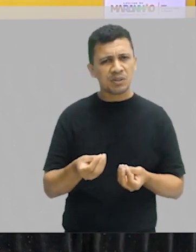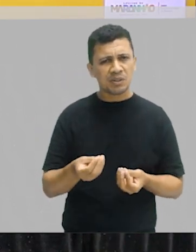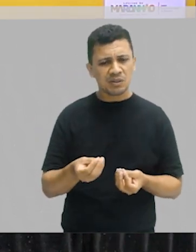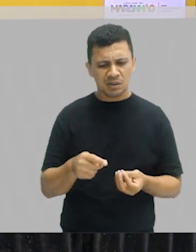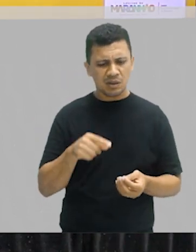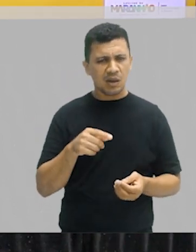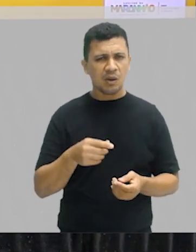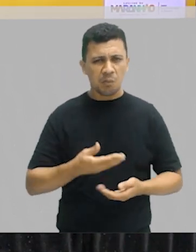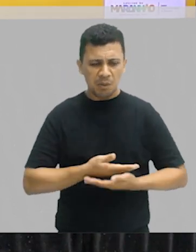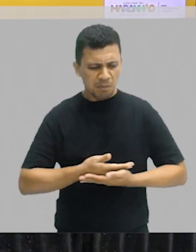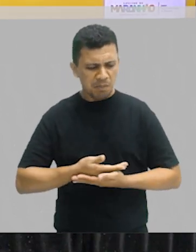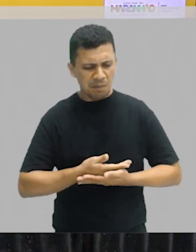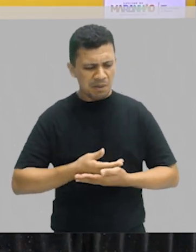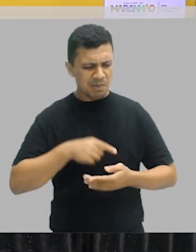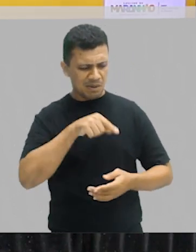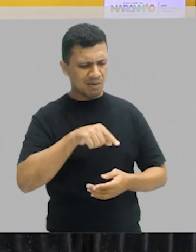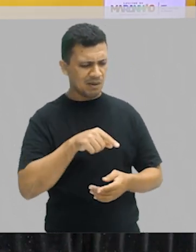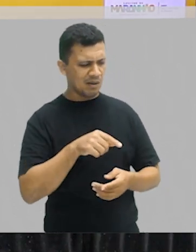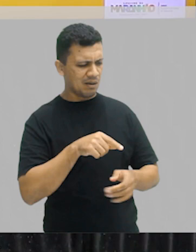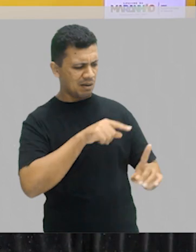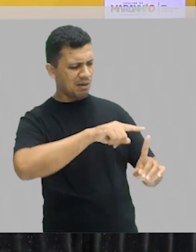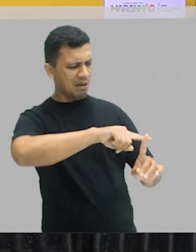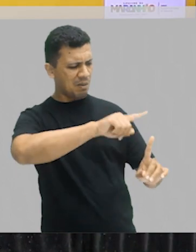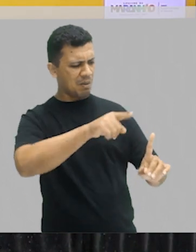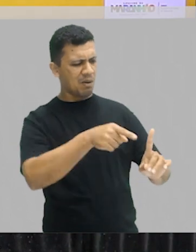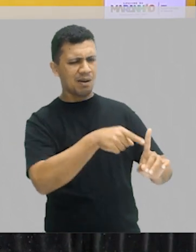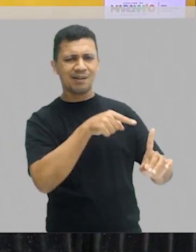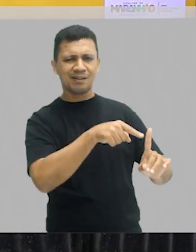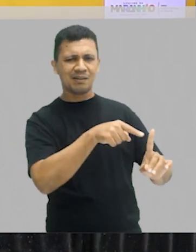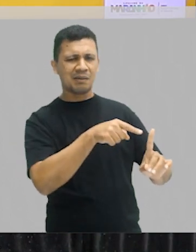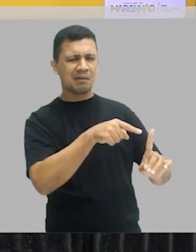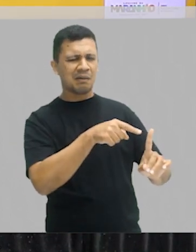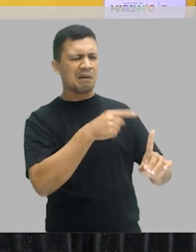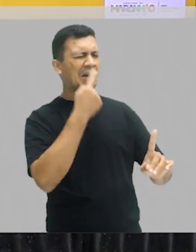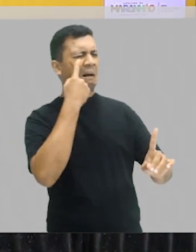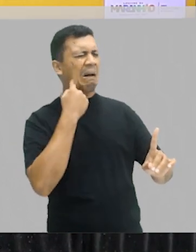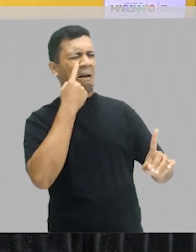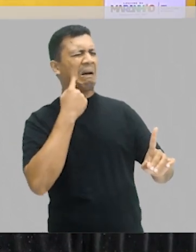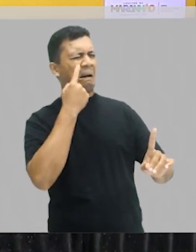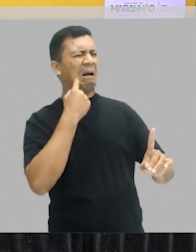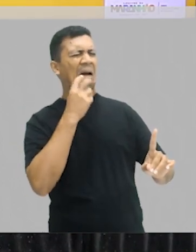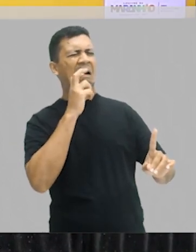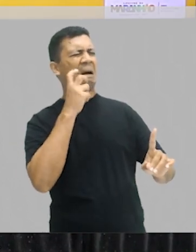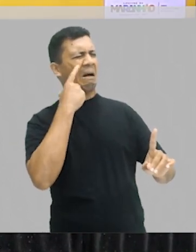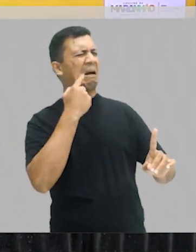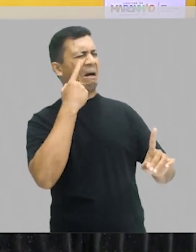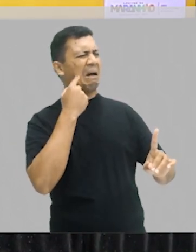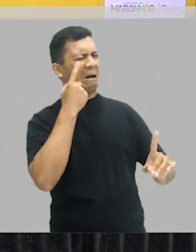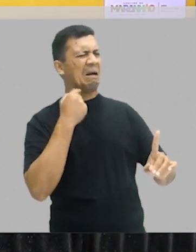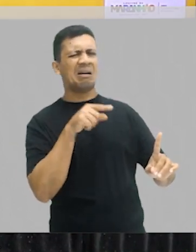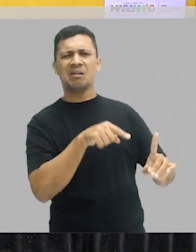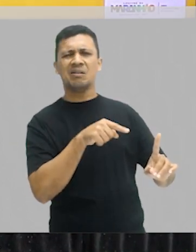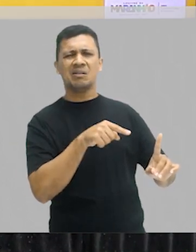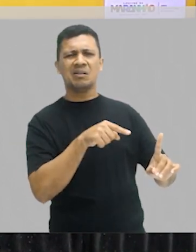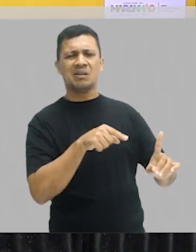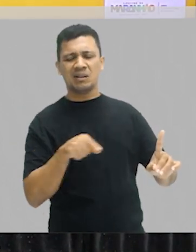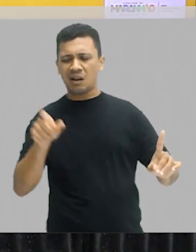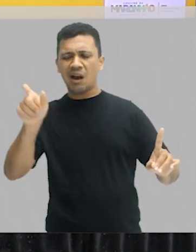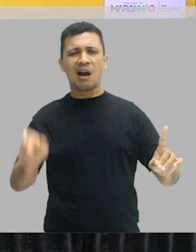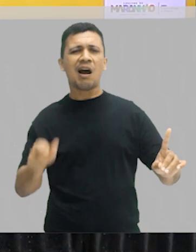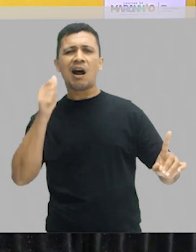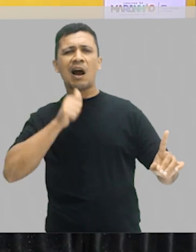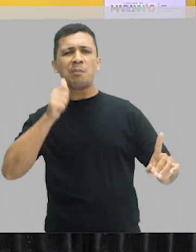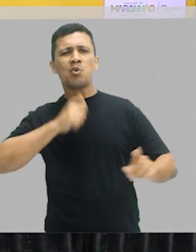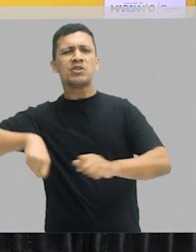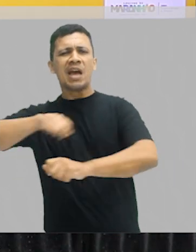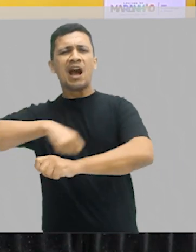na barriga da mãe chorar tão alto quando esta descasca cebolas, a ponto da cozinheira